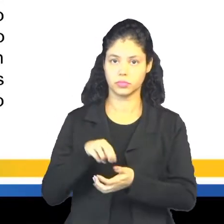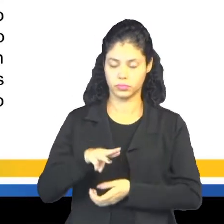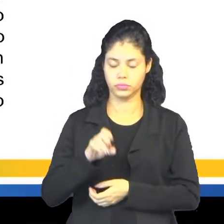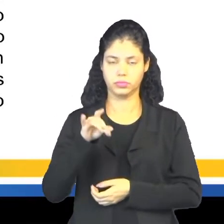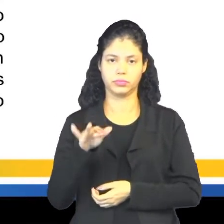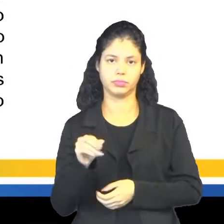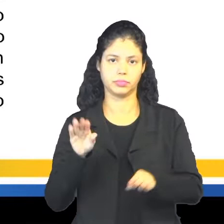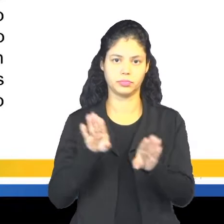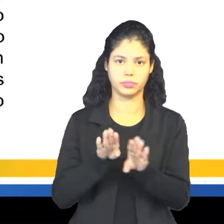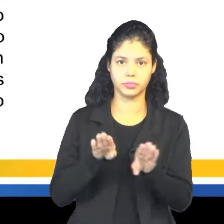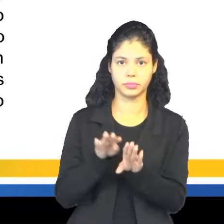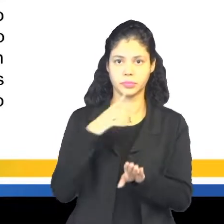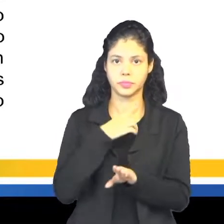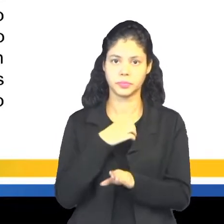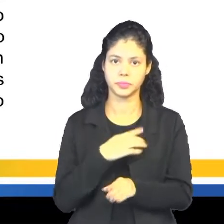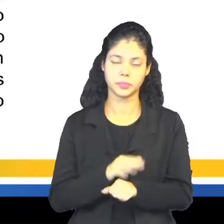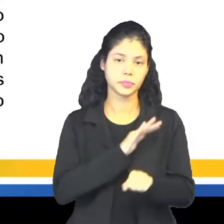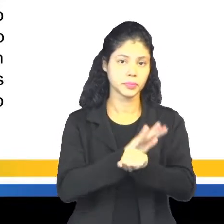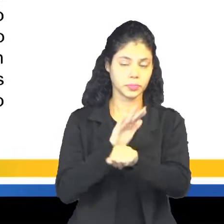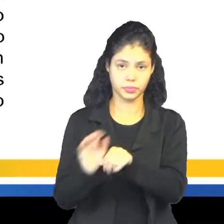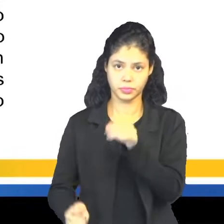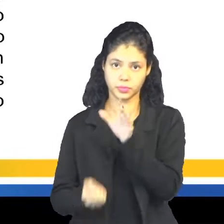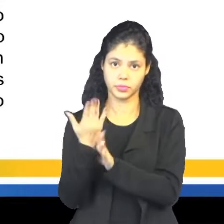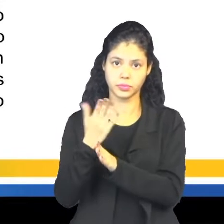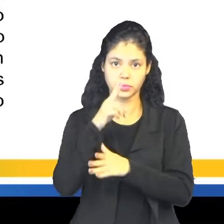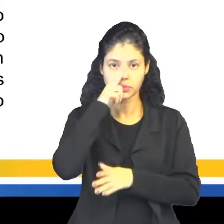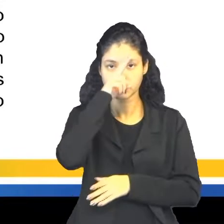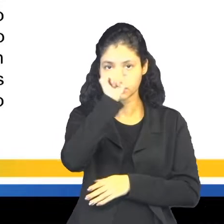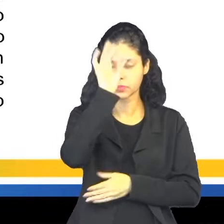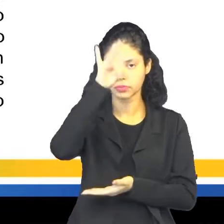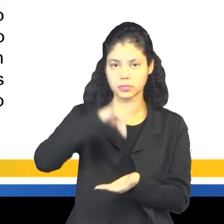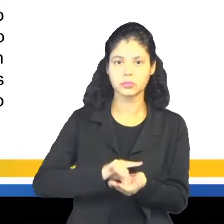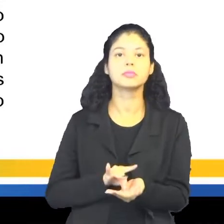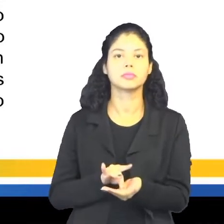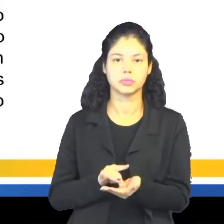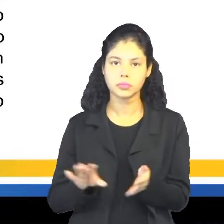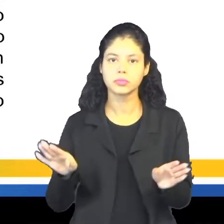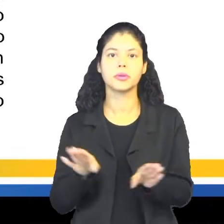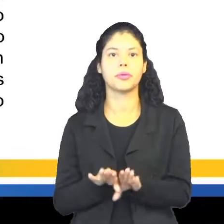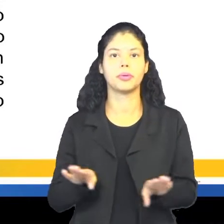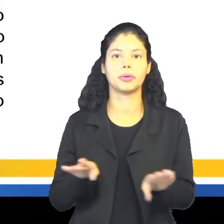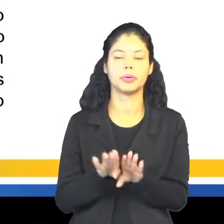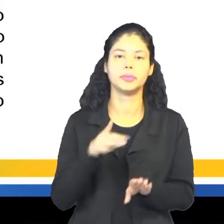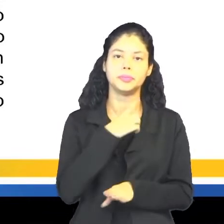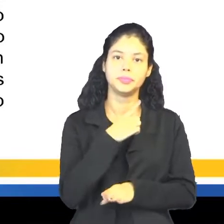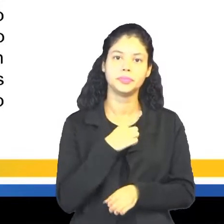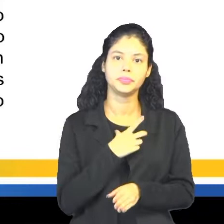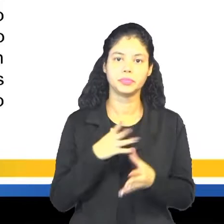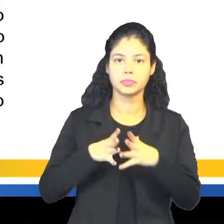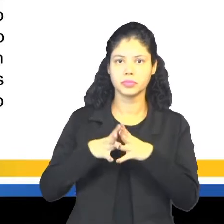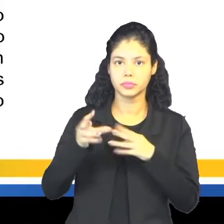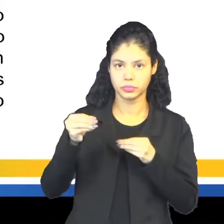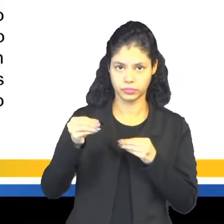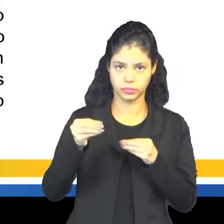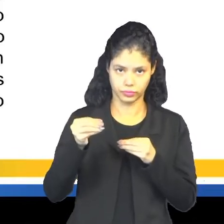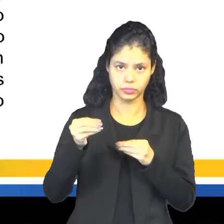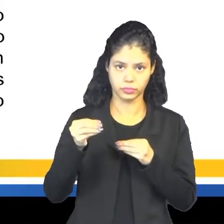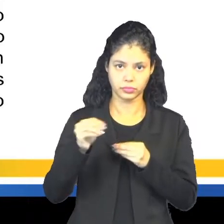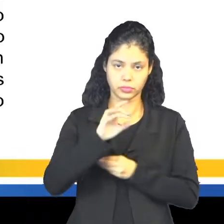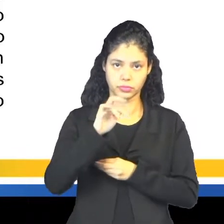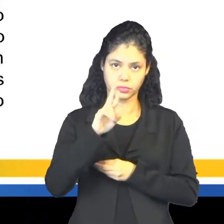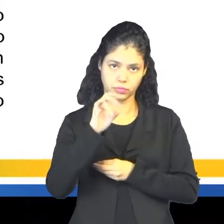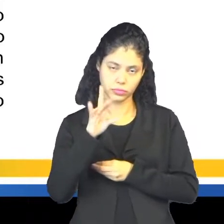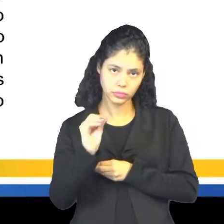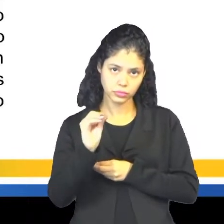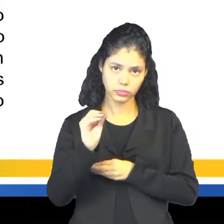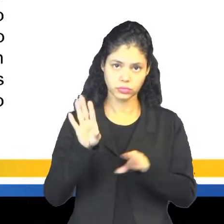nacionais surgiram, contribuindo para o fortalecimento do poder real e acarretando no desaparecimento gradual da servidão e no